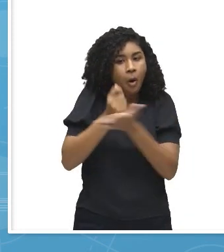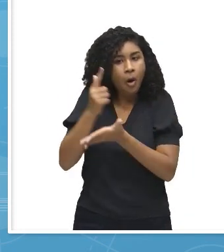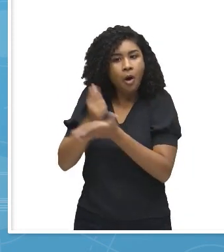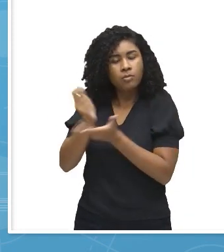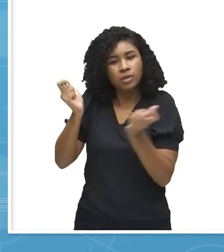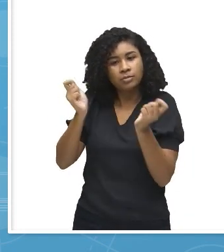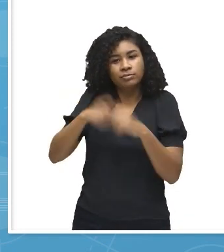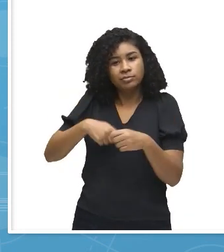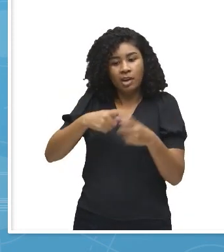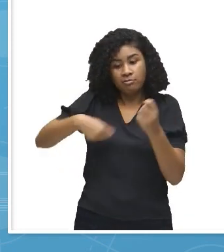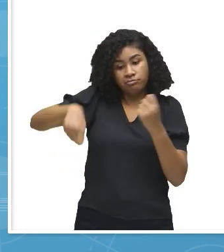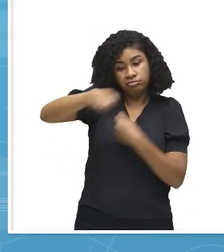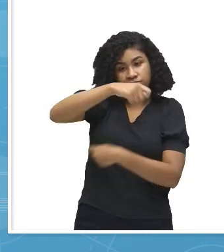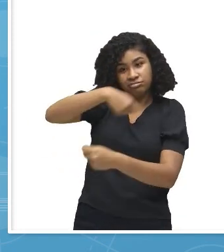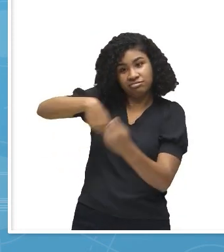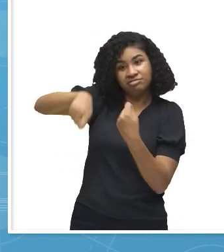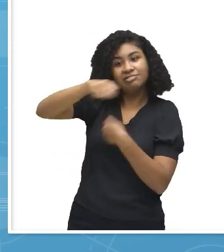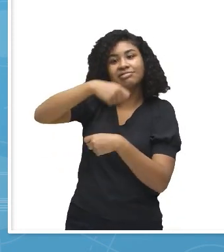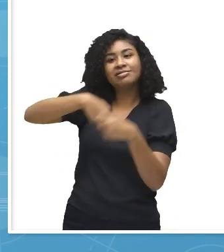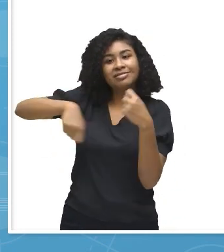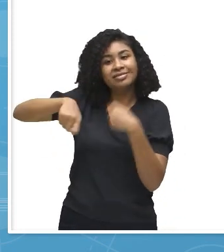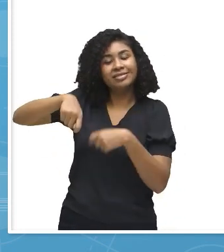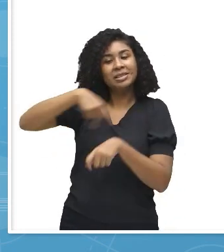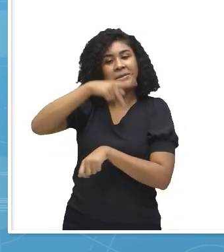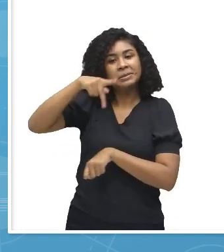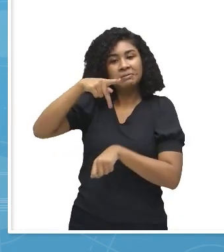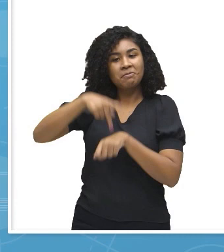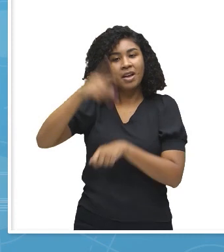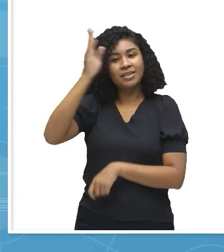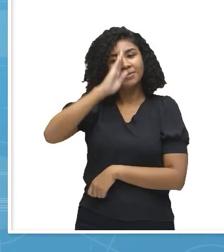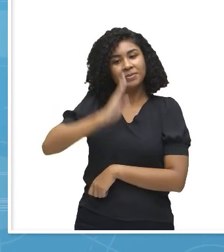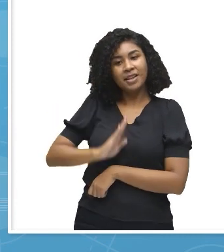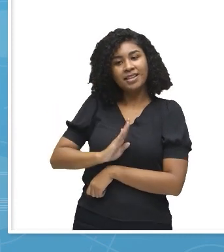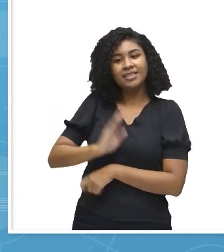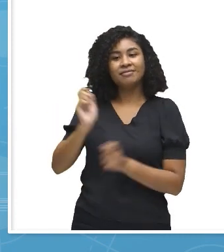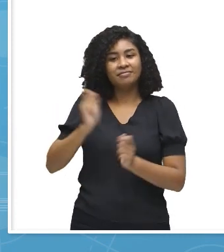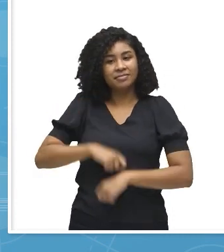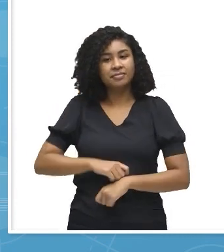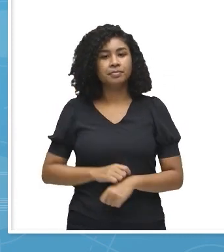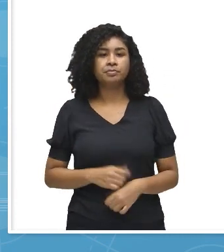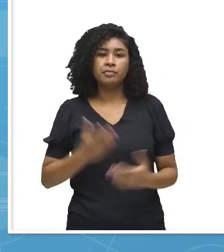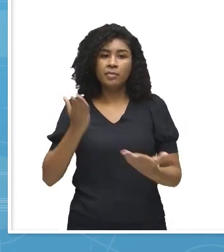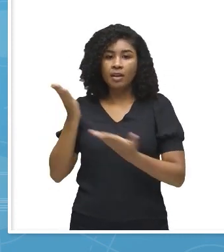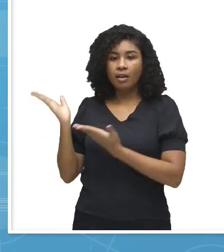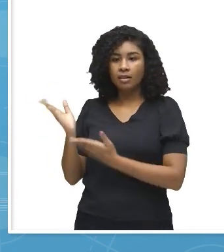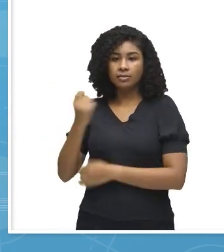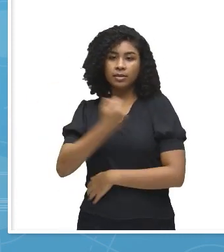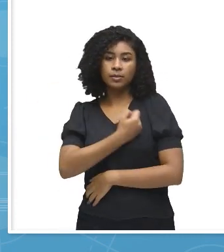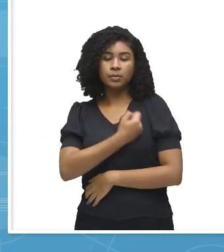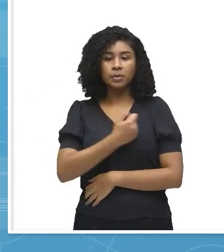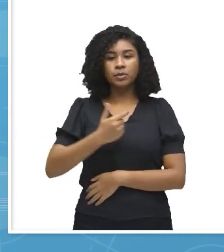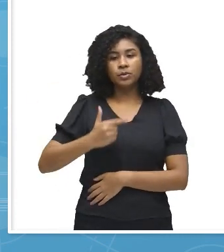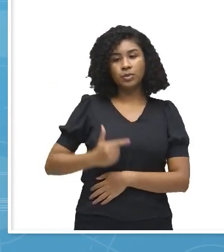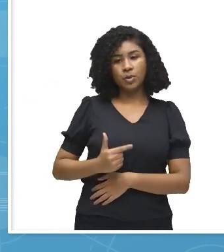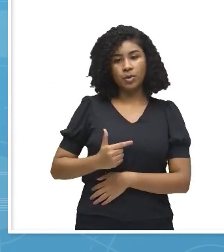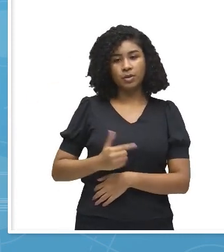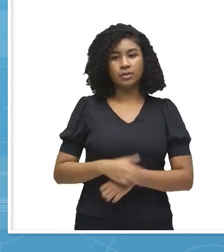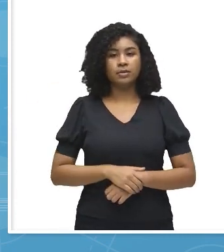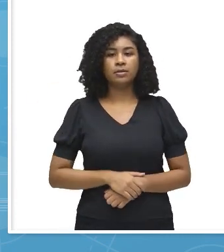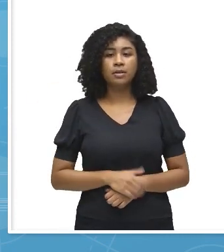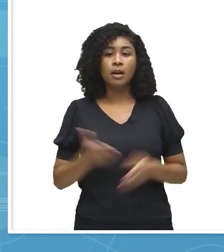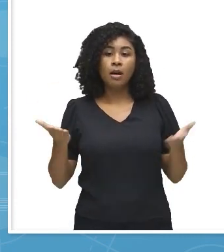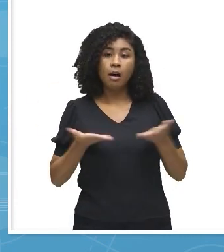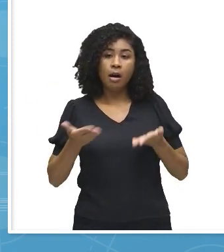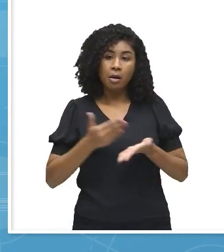que é produzido aqui pelas indústrias do Brasil. Então, essa foi a questão de número 2. Agora, vamos para a questão